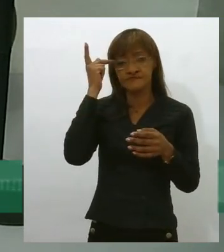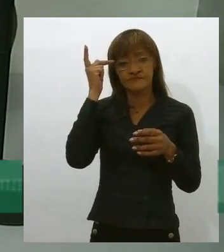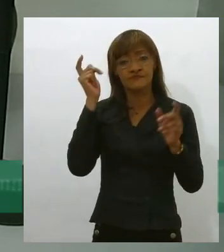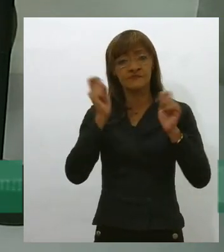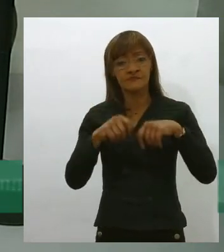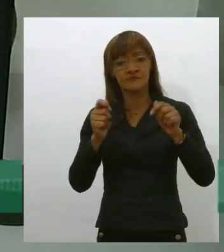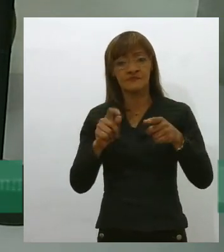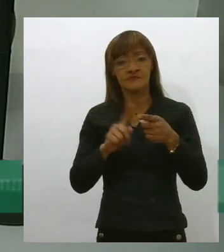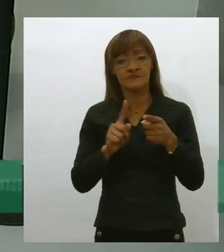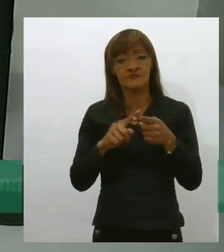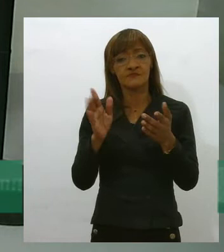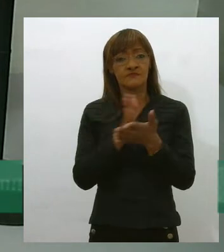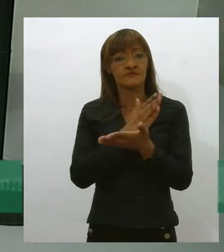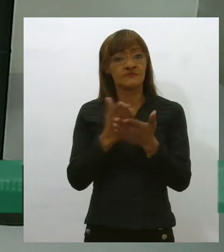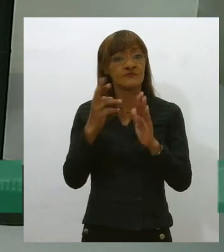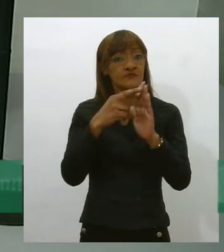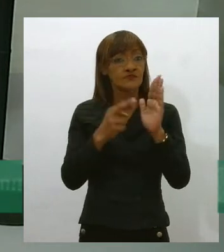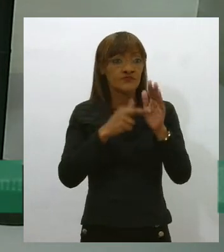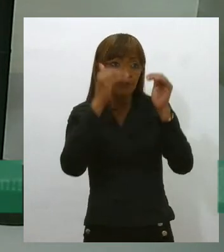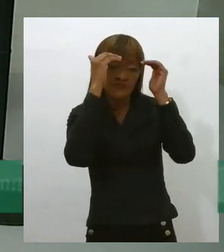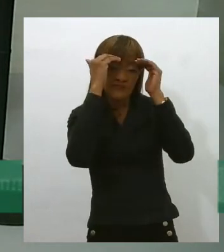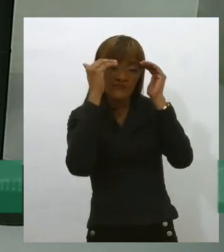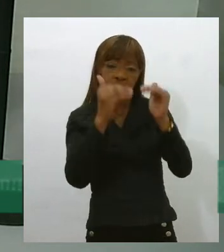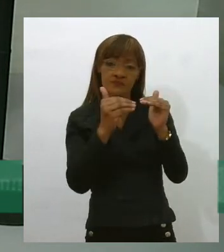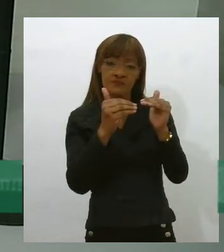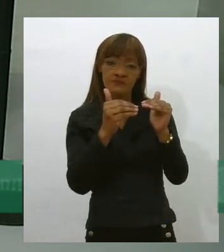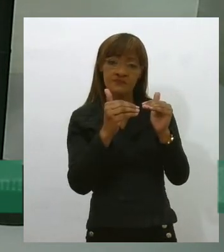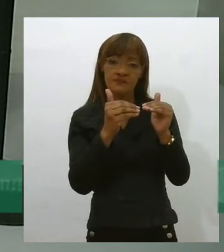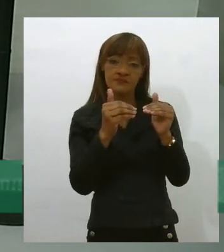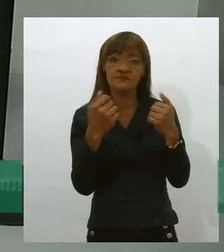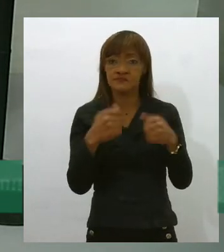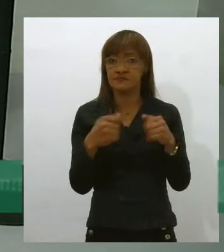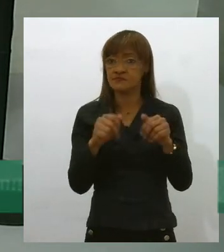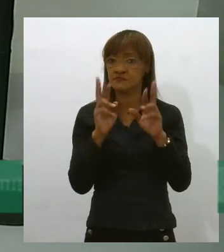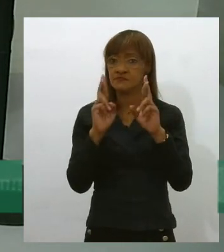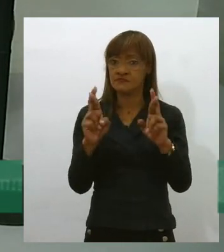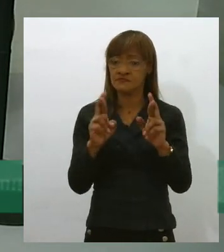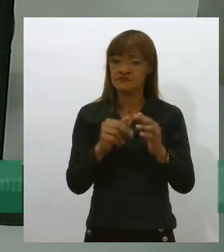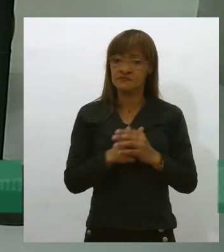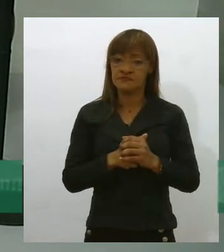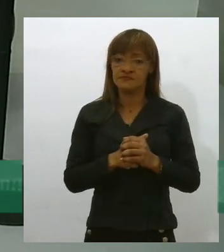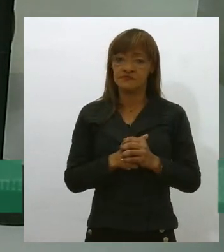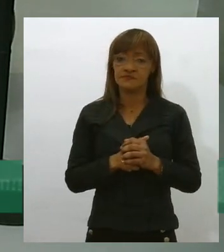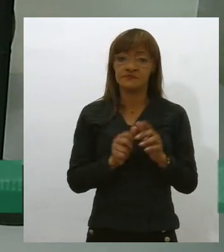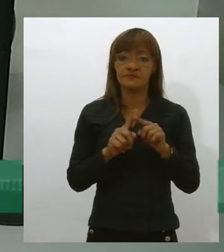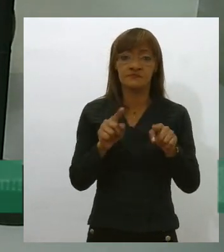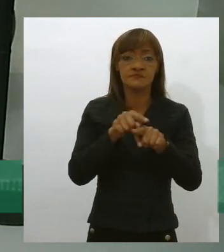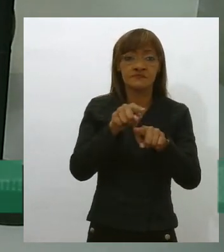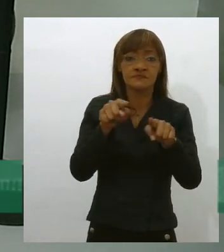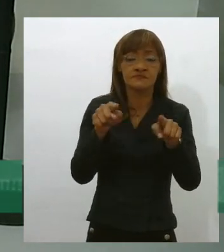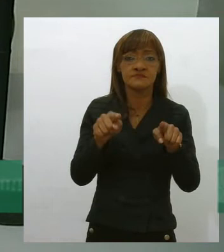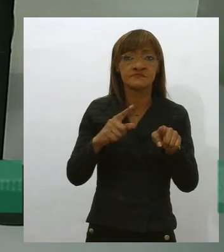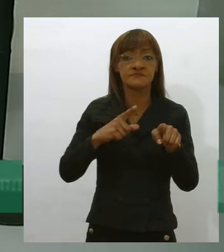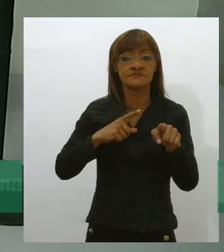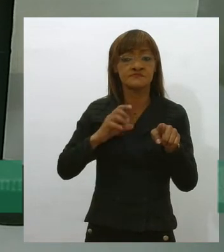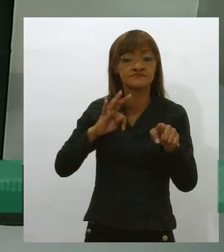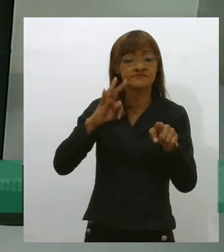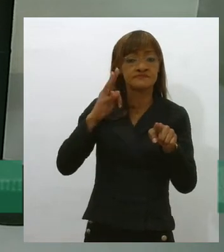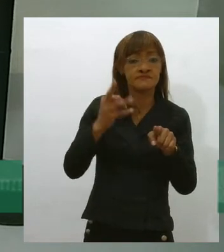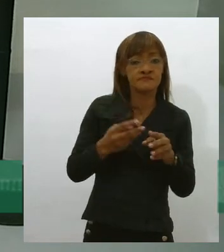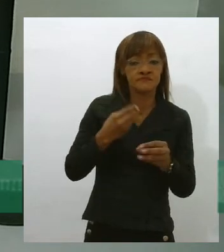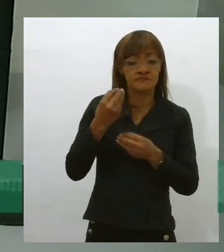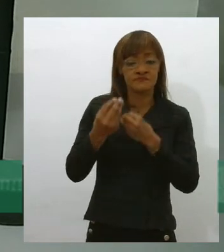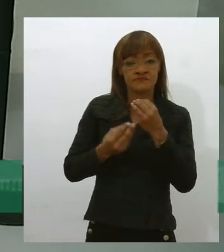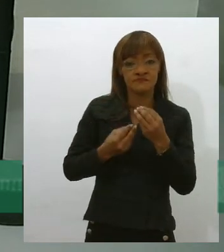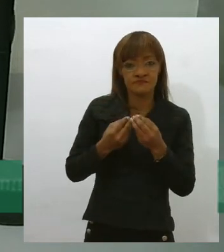alguns princípios sejam respeitados então é E para isso você tem todo um arcabouço ir para condicionar você já